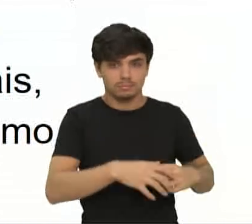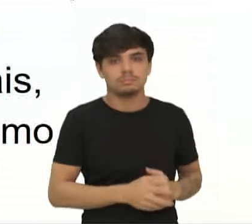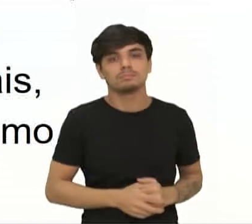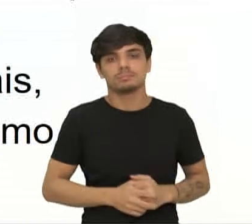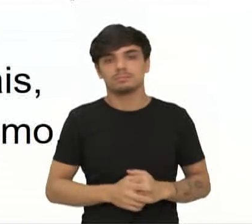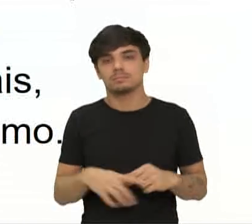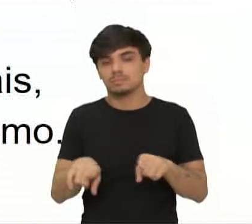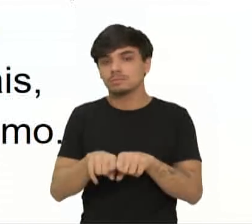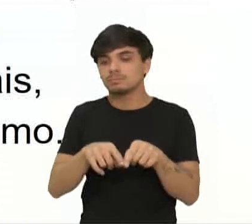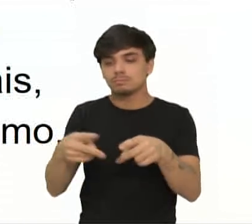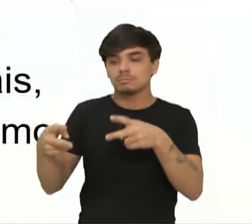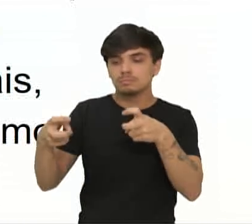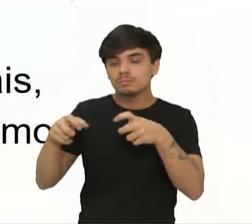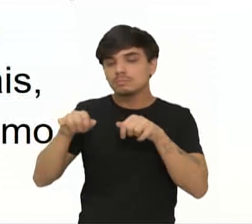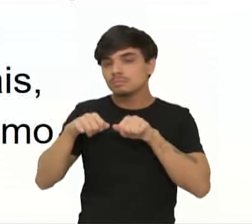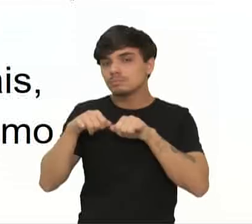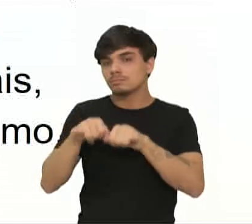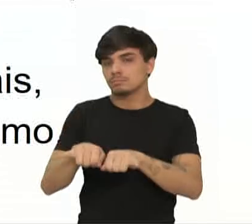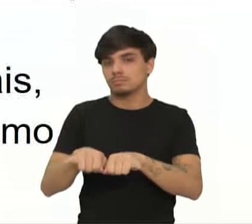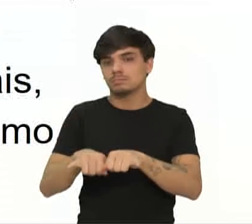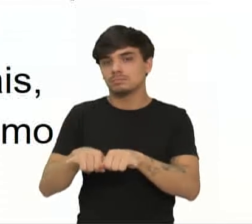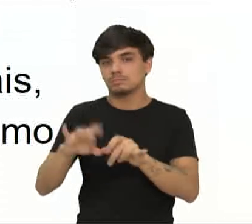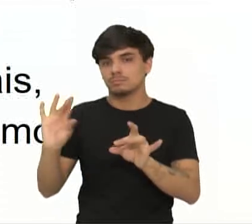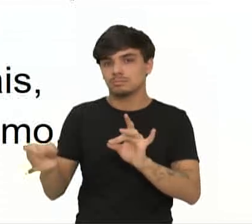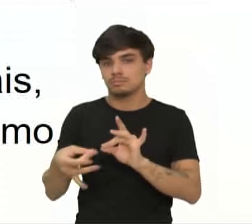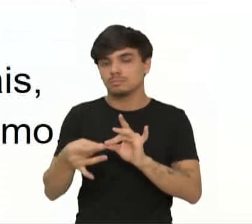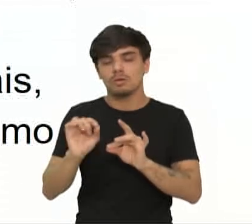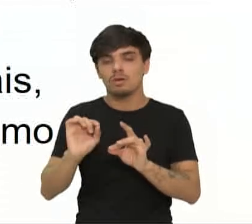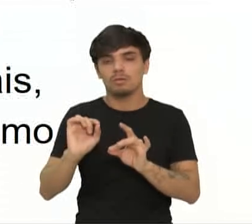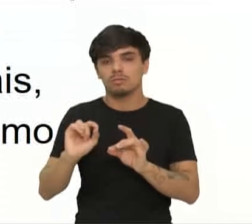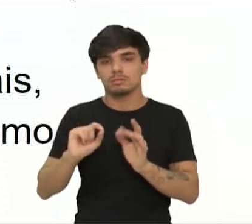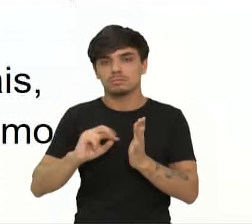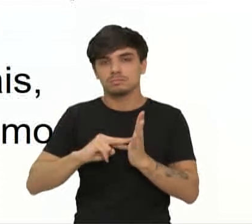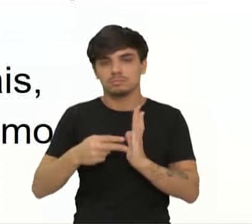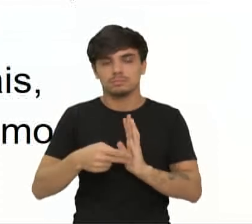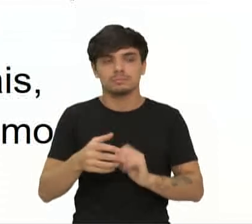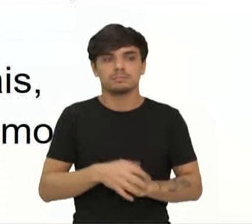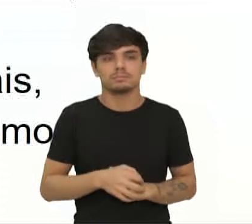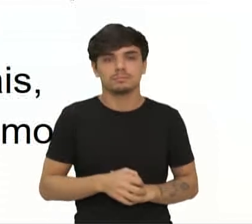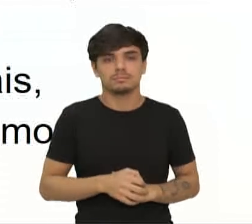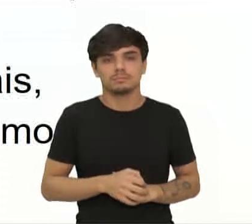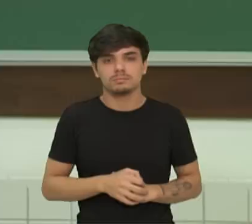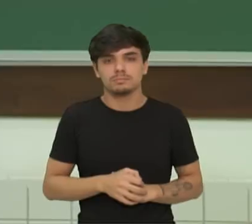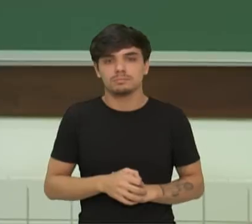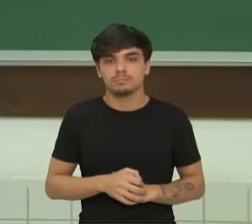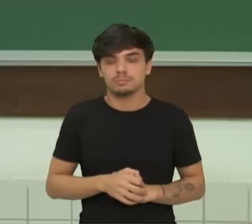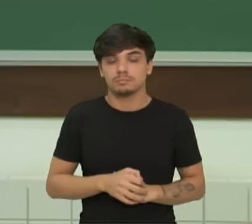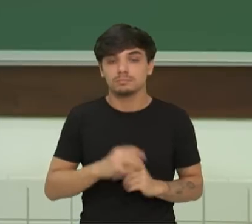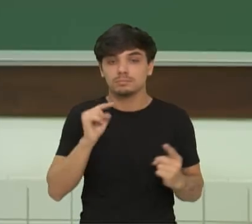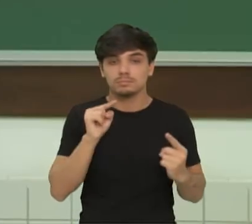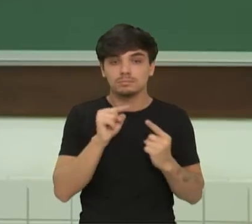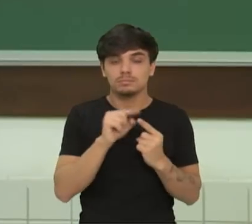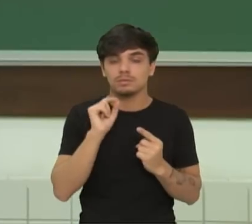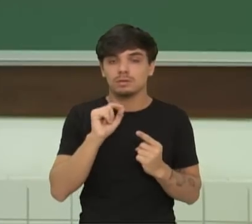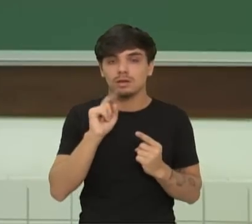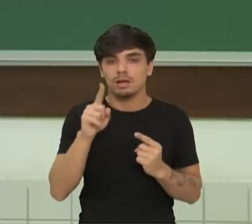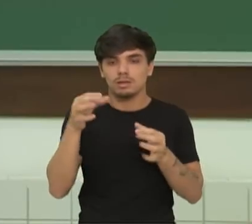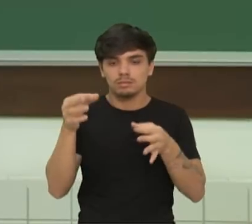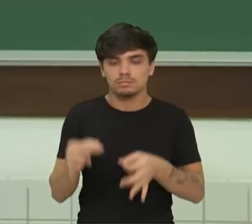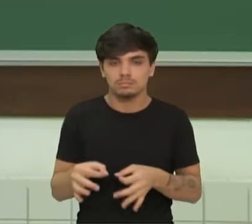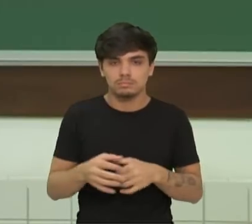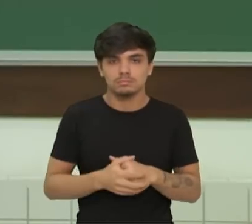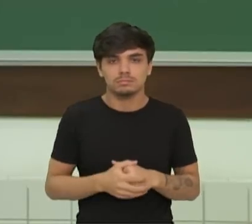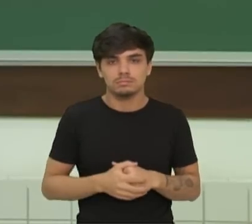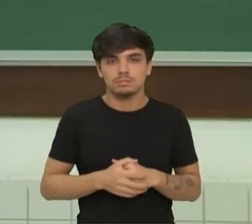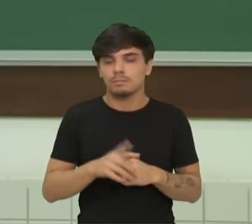e expectativas mercantis específicas. O que isso quer dizer? Os princípios eram os mesmos, mas não eram